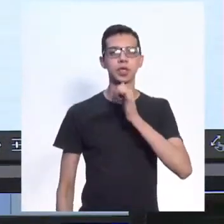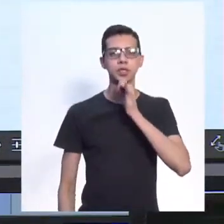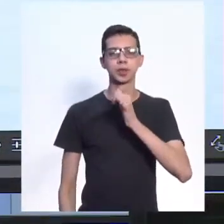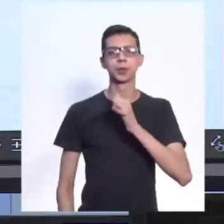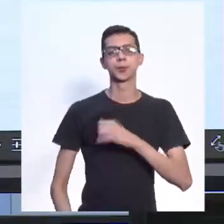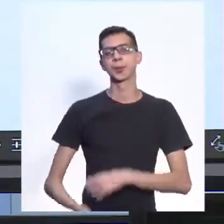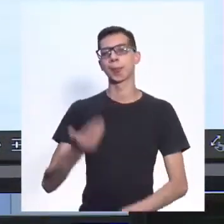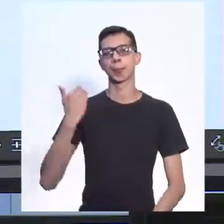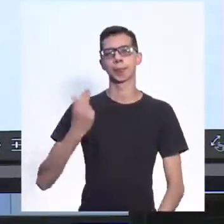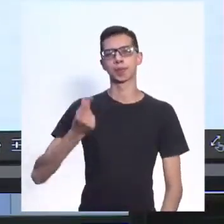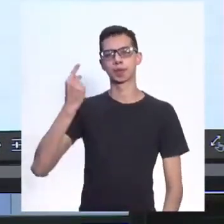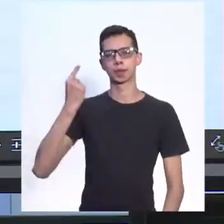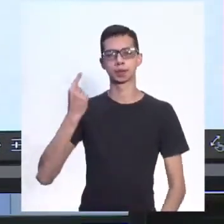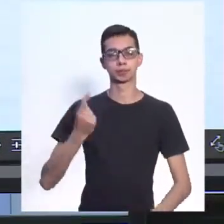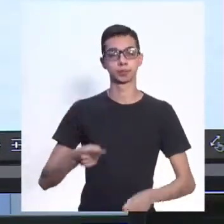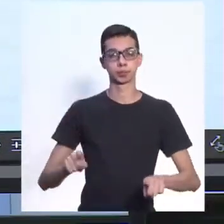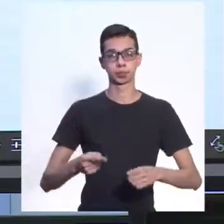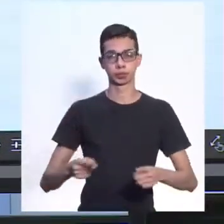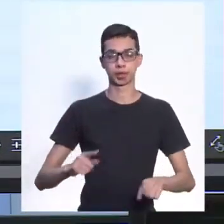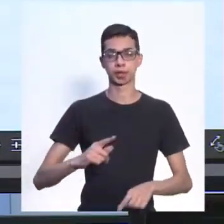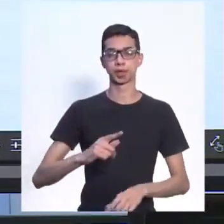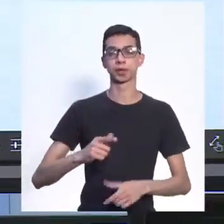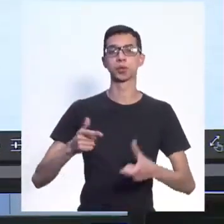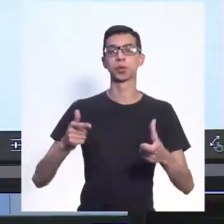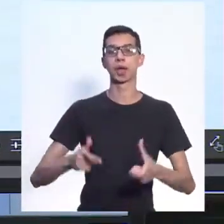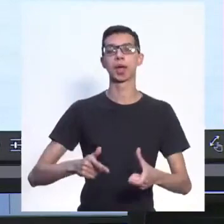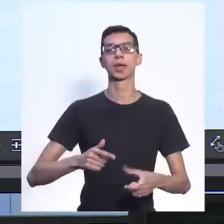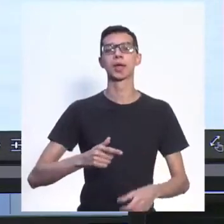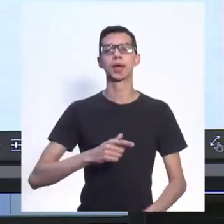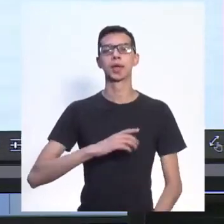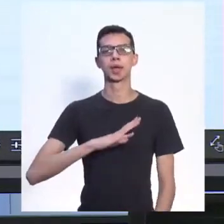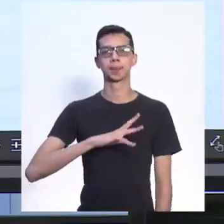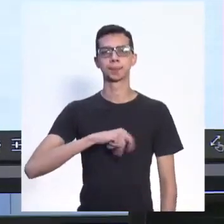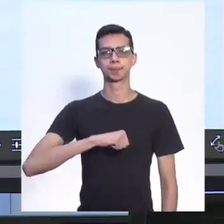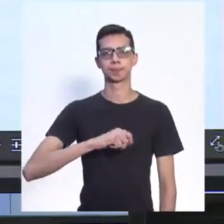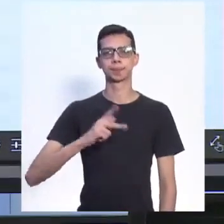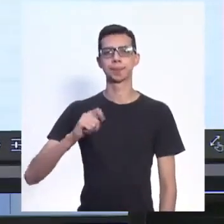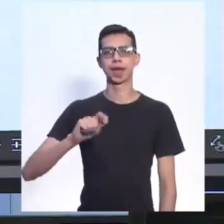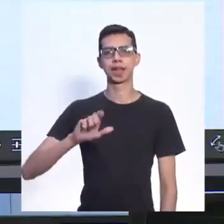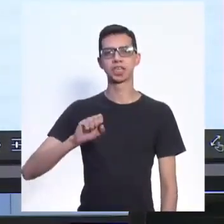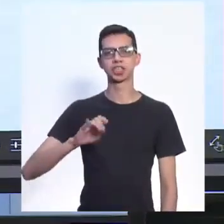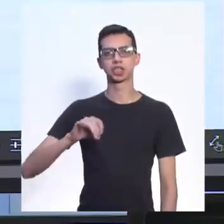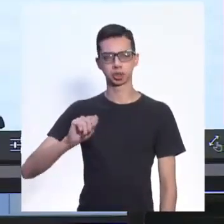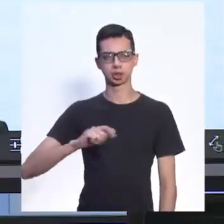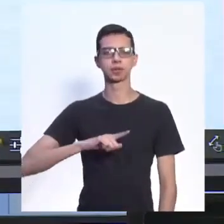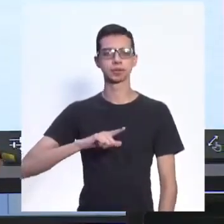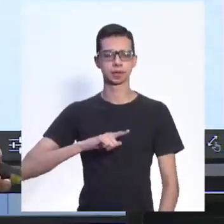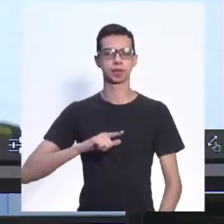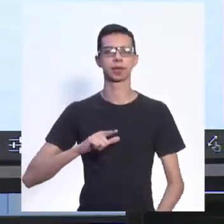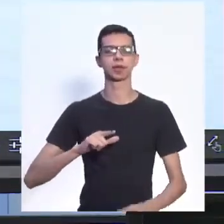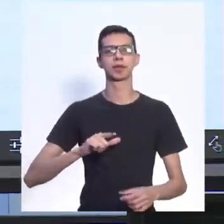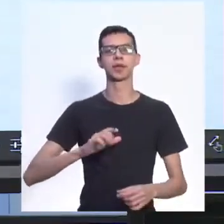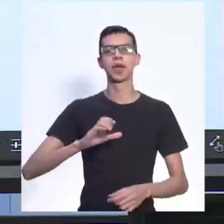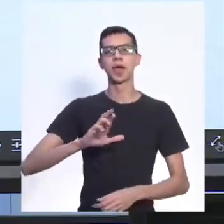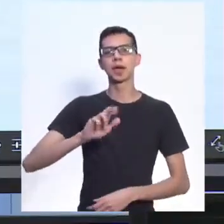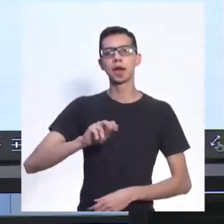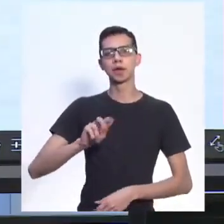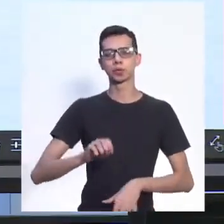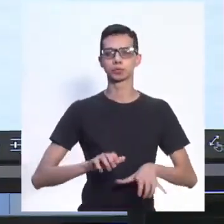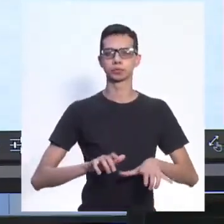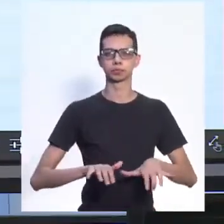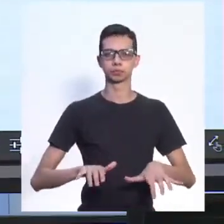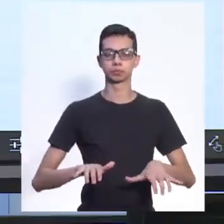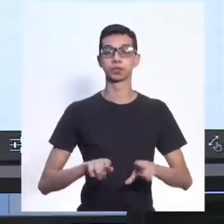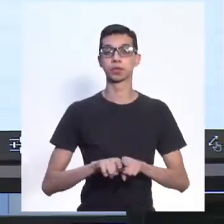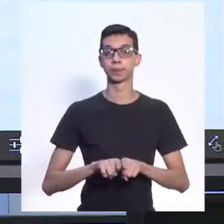Idade Média, onde eu vou ter lá alaúde, onde eu vou ter lá, né, a viola da gamba, o cravo, eu vou ter que transpor isso aqui para